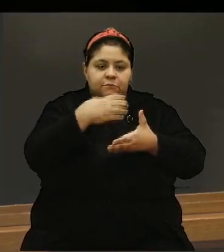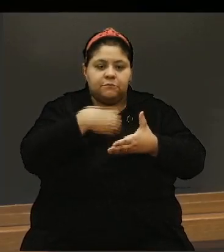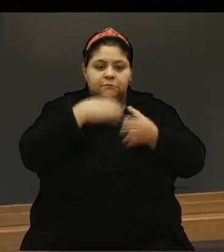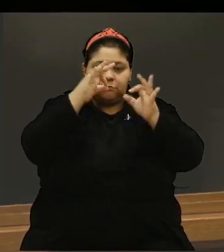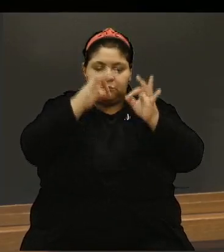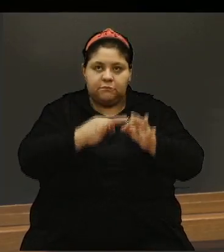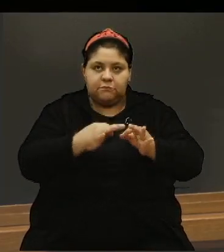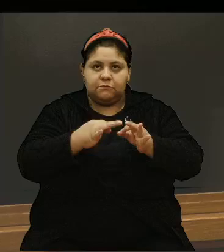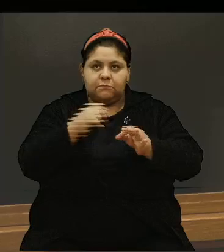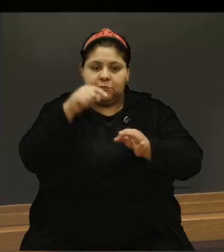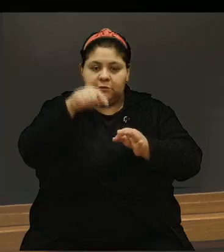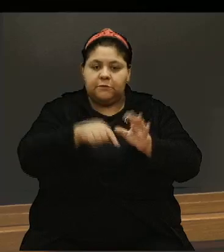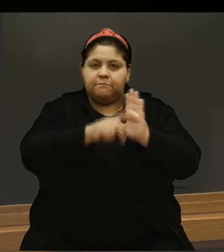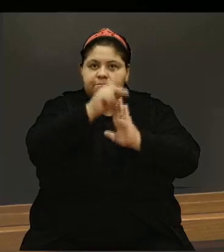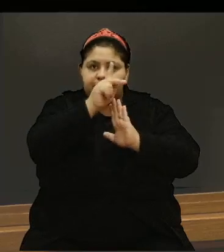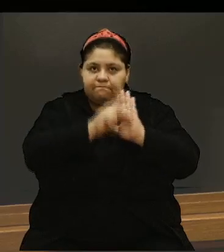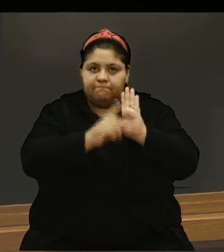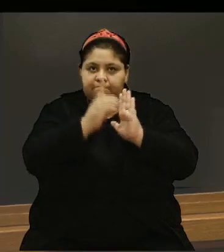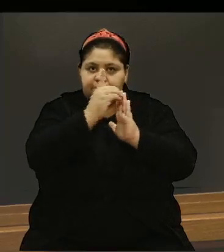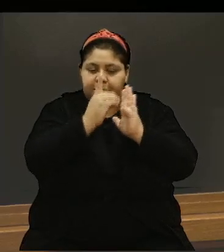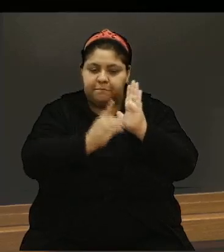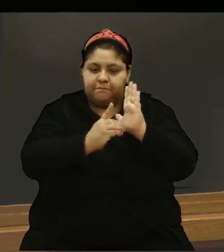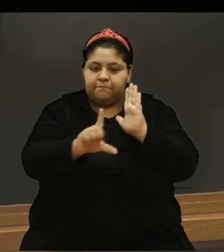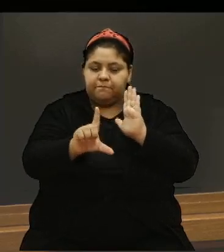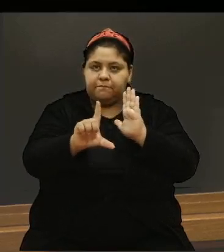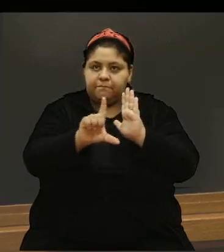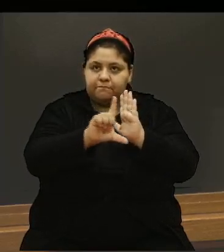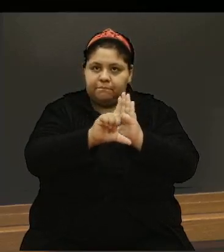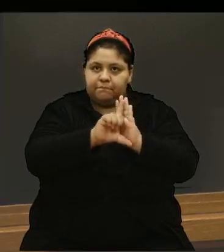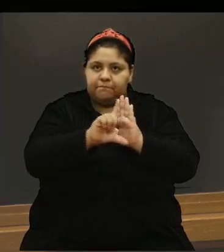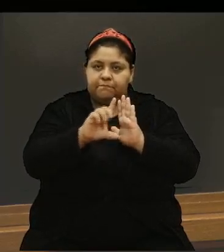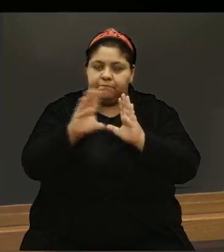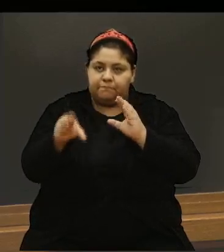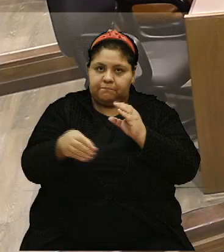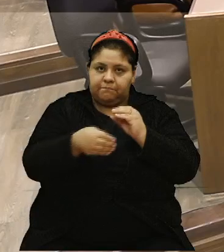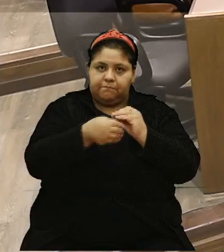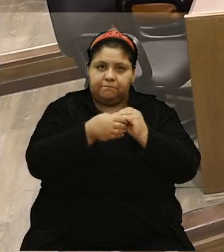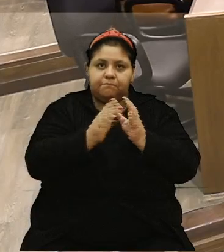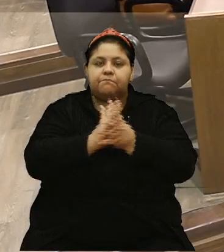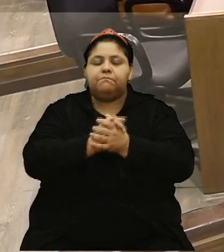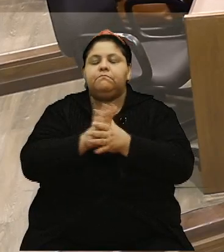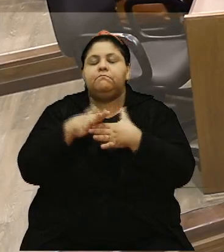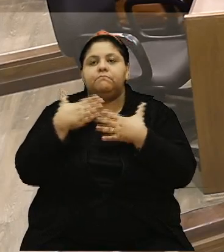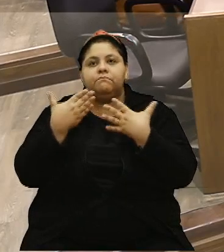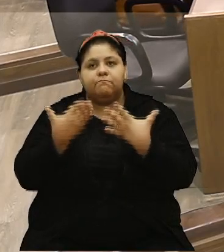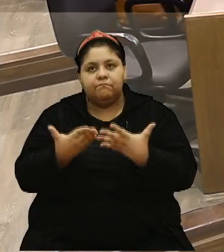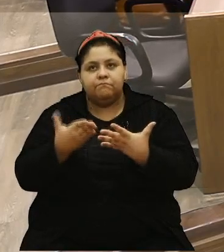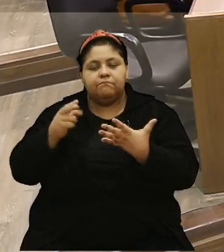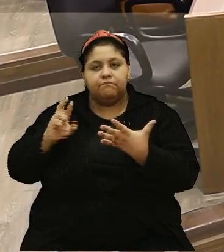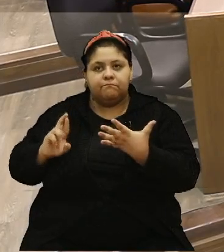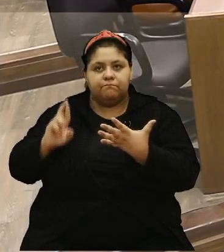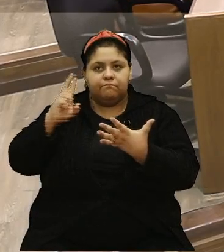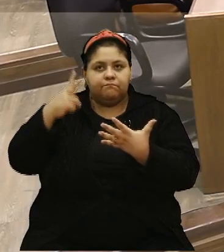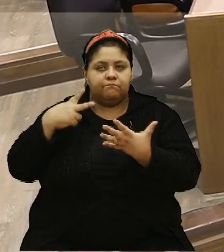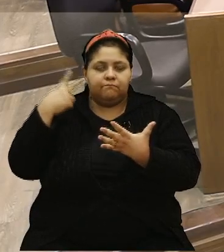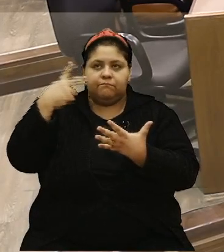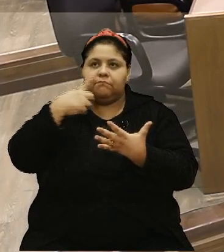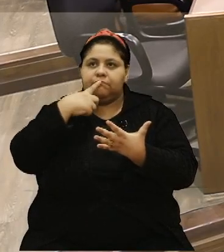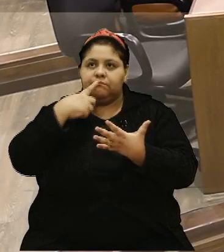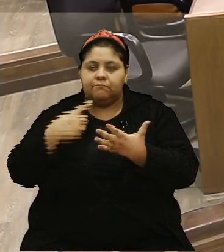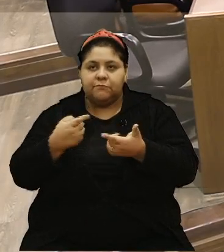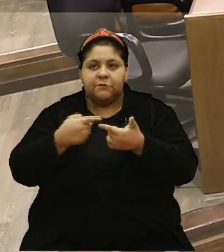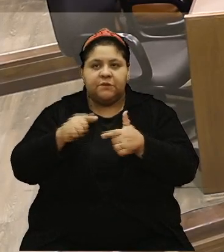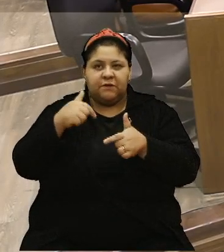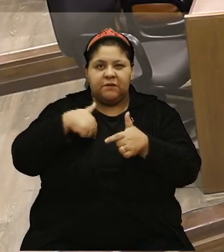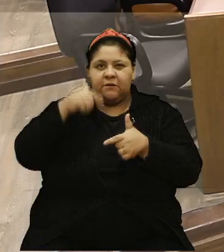o presente projeto de decreto legislativo. Uma parte, vereador. De imediato. Então, em nome da vereadora Rose, mas eu